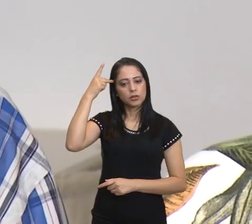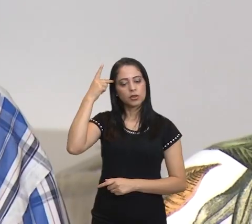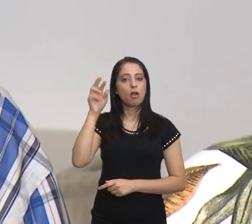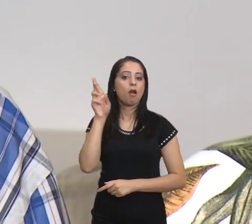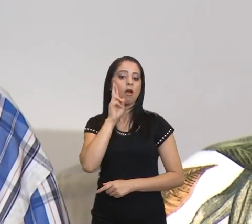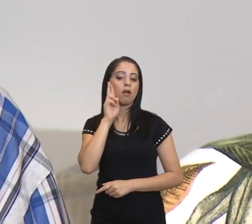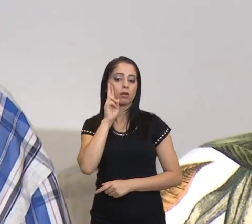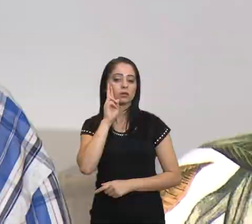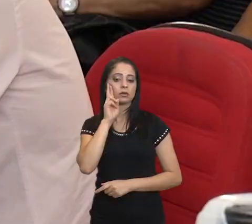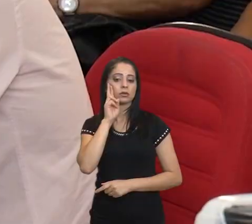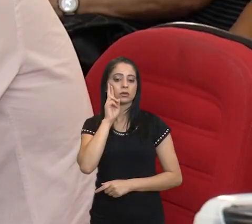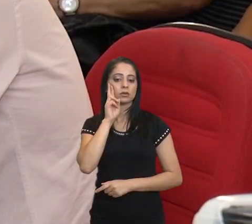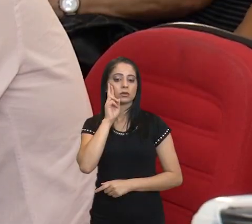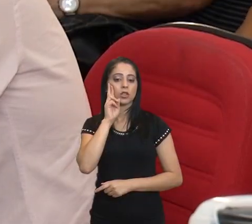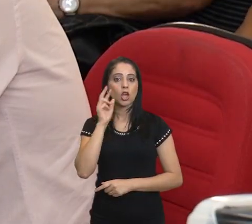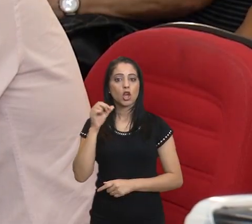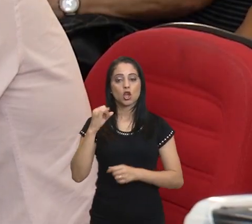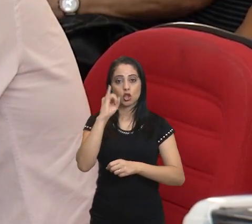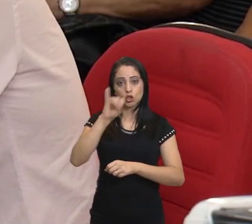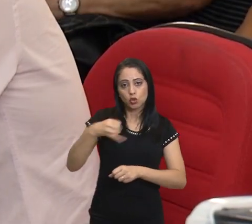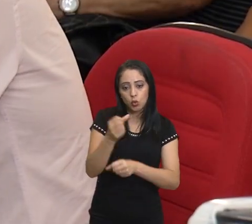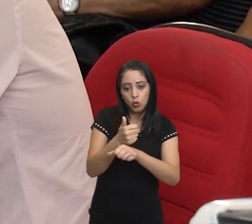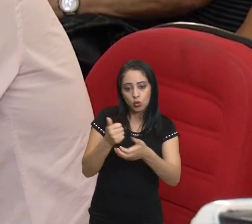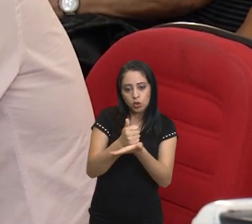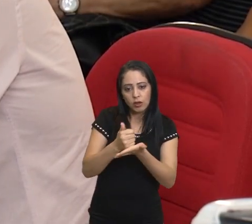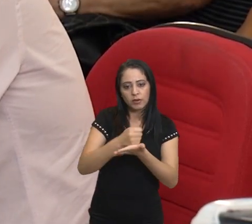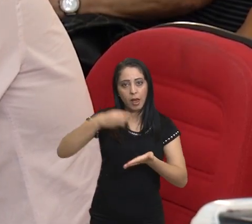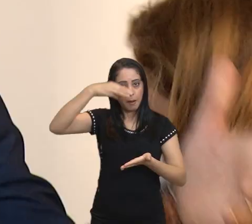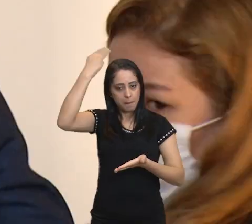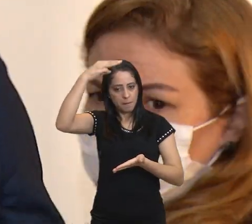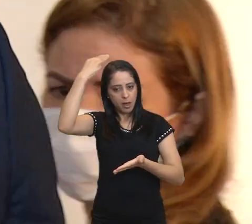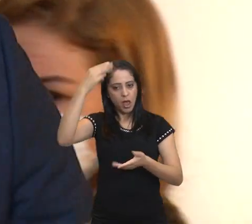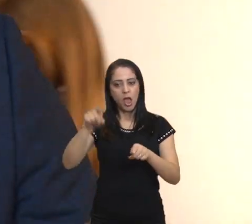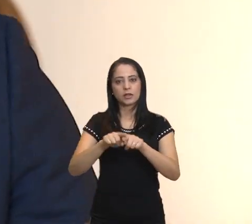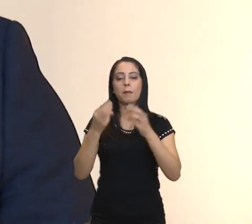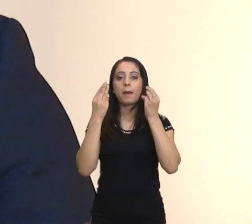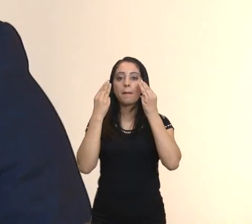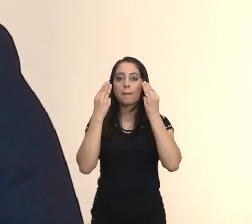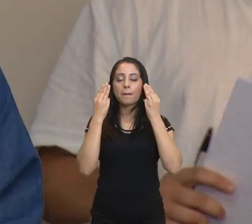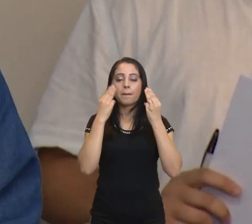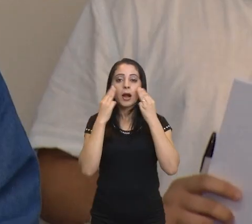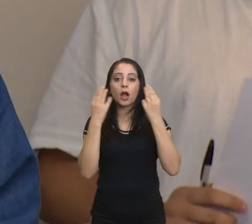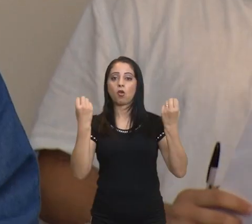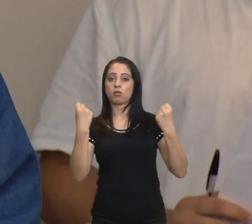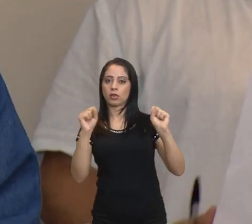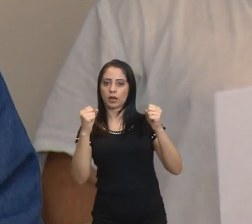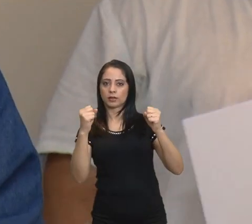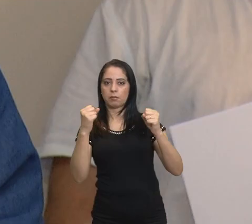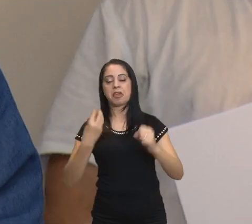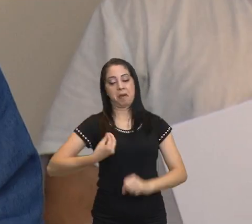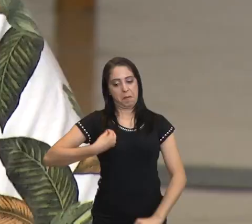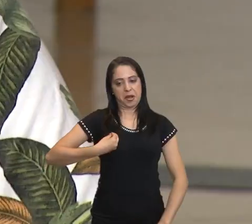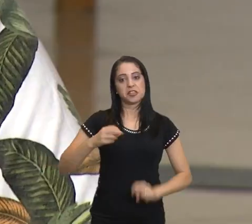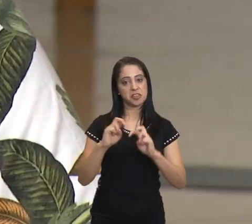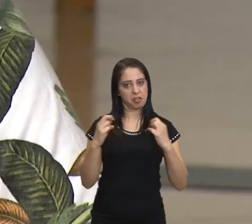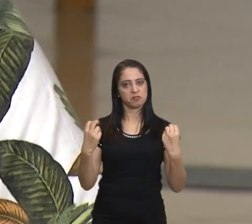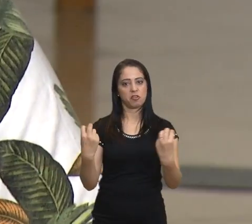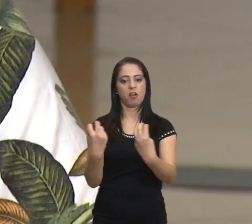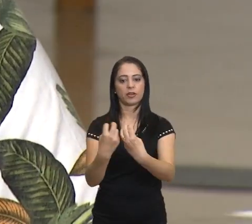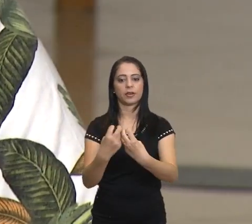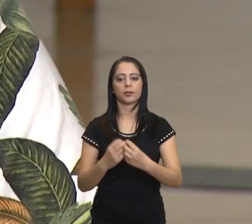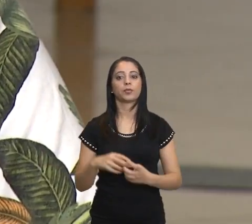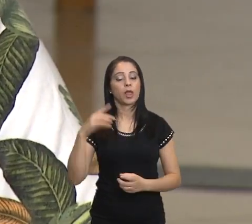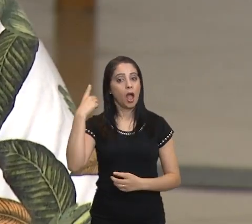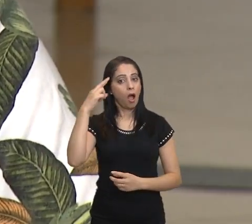Fraga, Fernando Petiti, Renato Santiago, Júnior da Farmácia, Milton Vieira Filho e Marcão da Academia. A